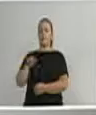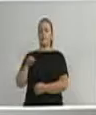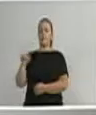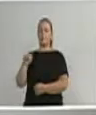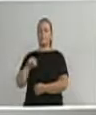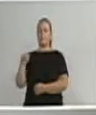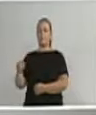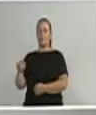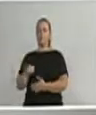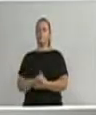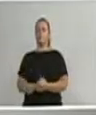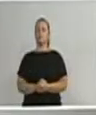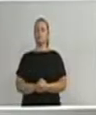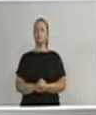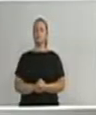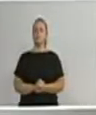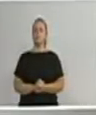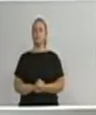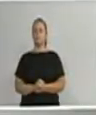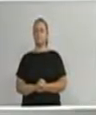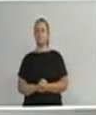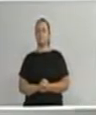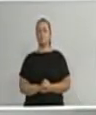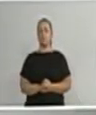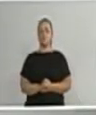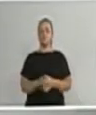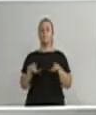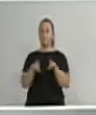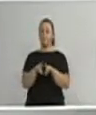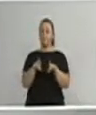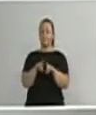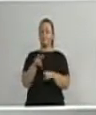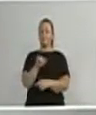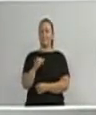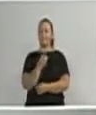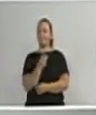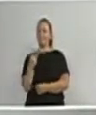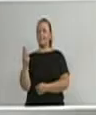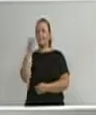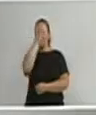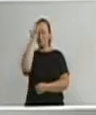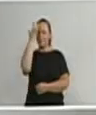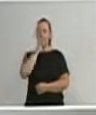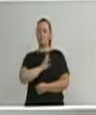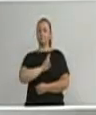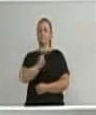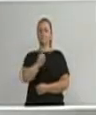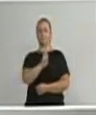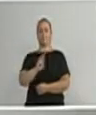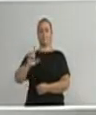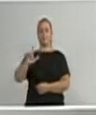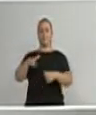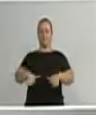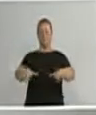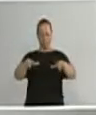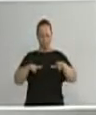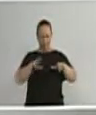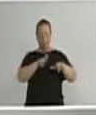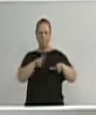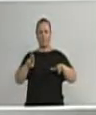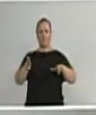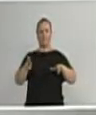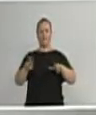nós, para que três blumenauenses possam receber este reconhecimento